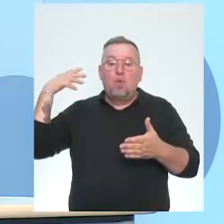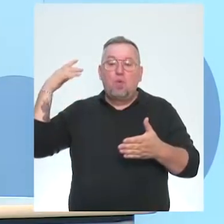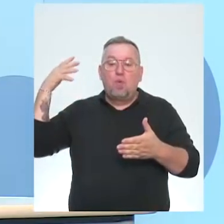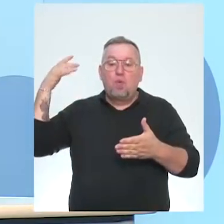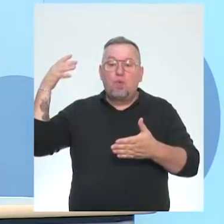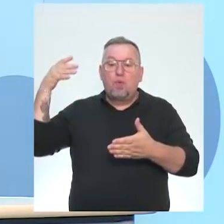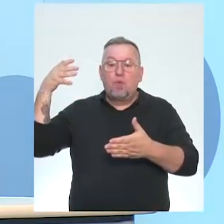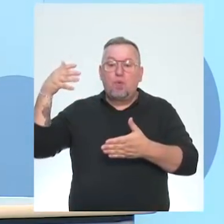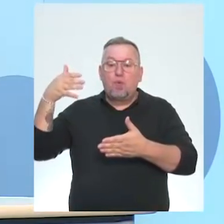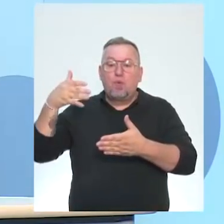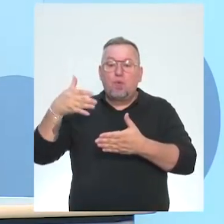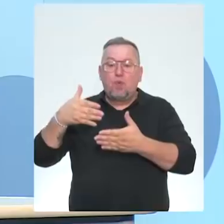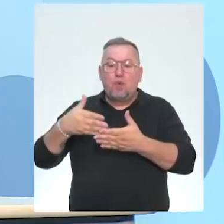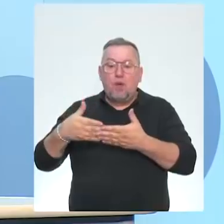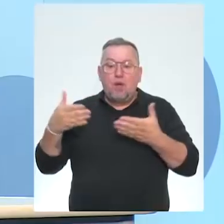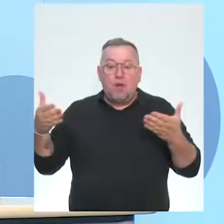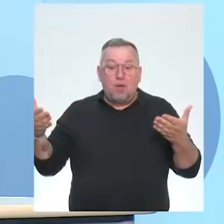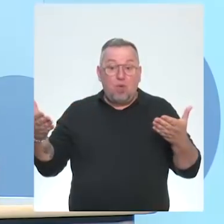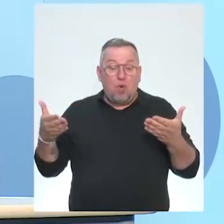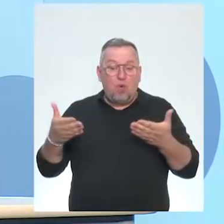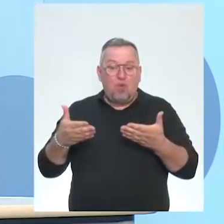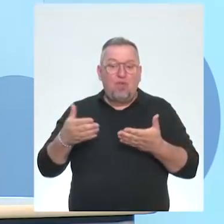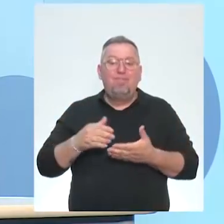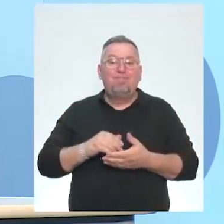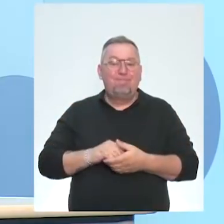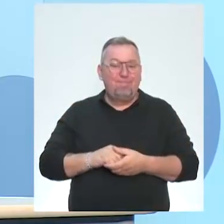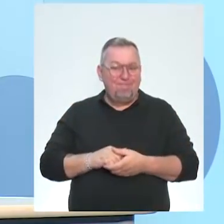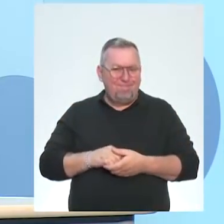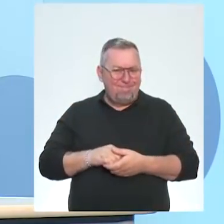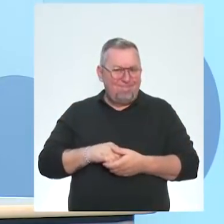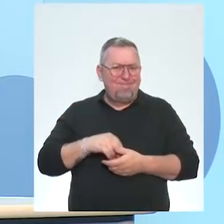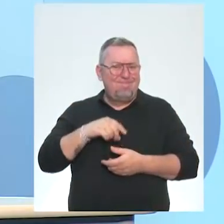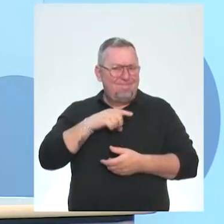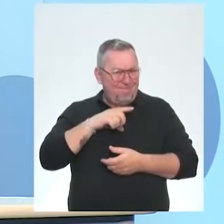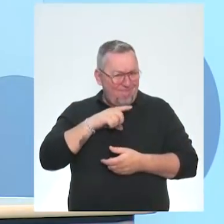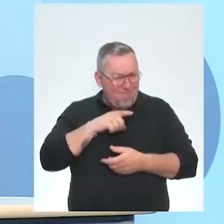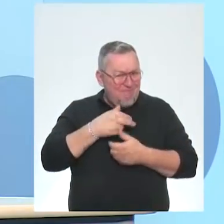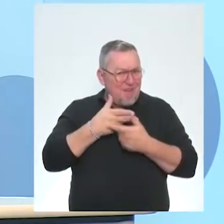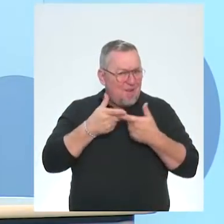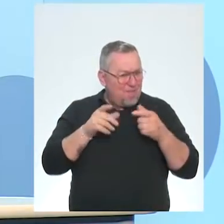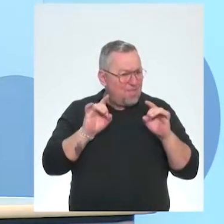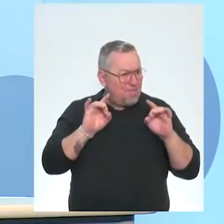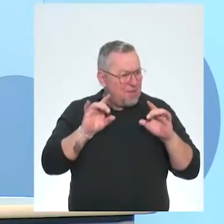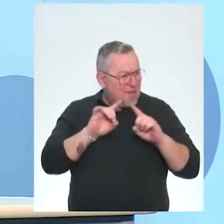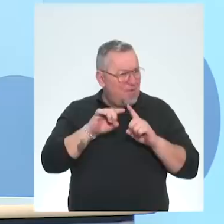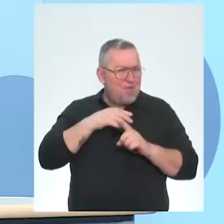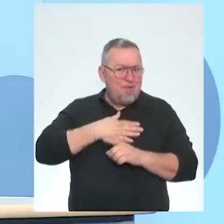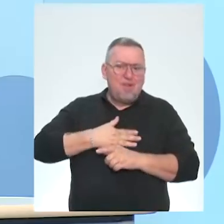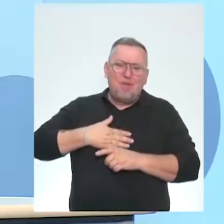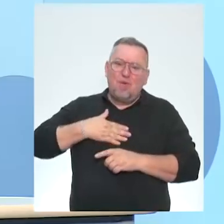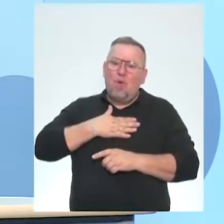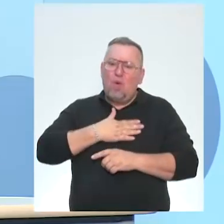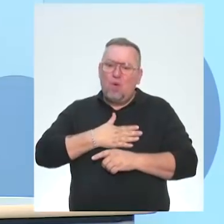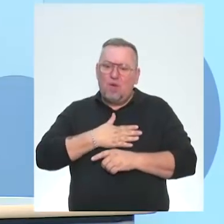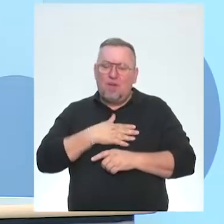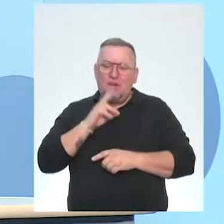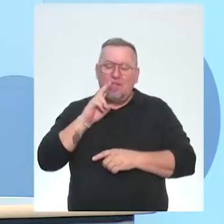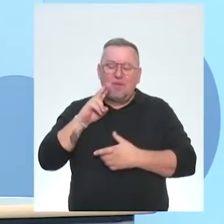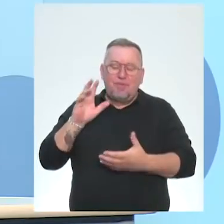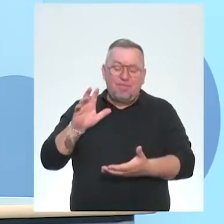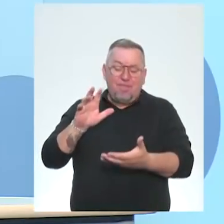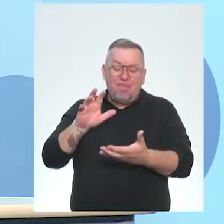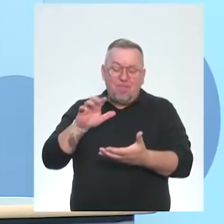aqui, até chegar em quem você é hoje? Tem esse objeto especial, aquele objeto que fala assim, nossa, esse objeto,